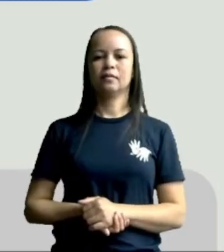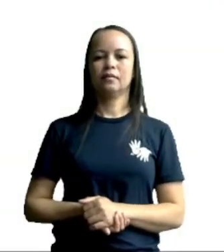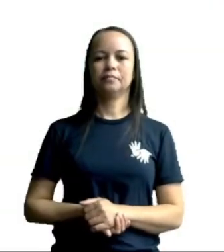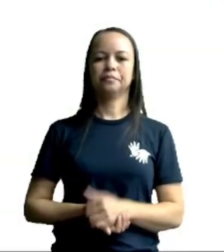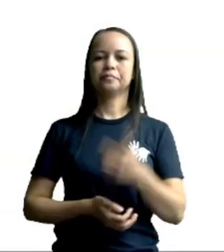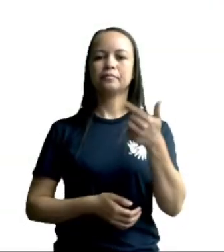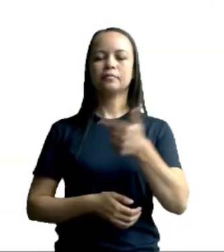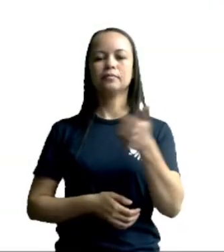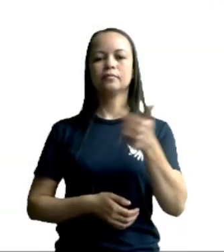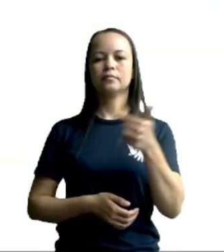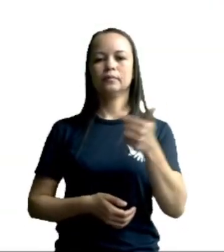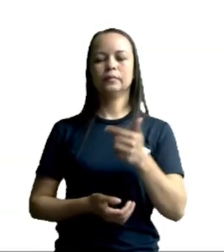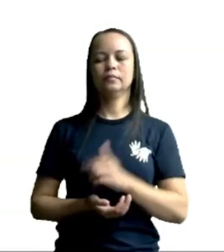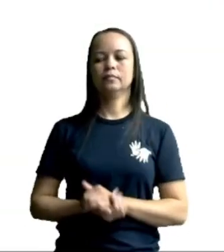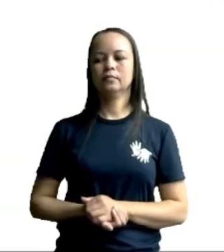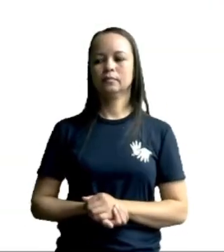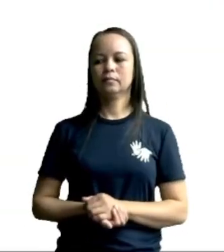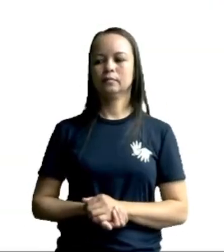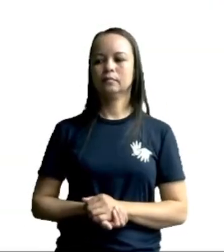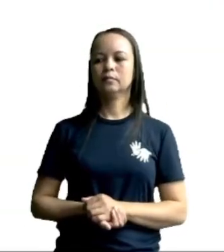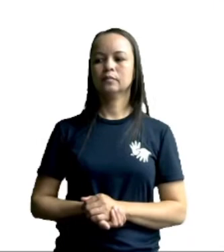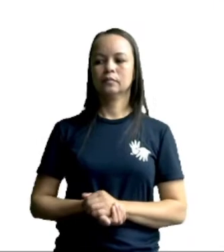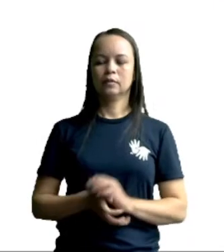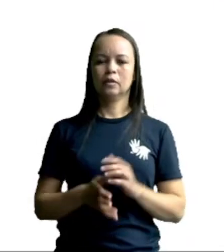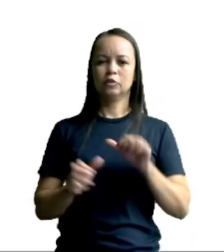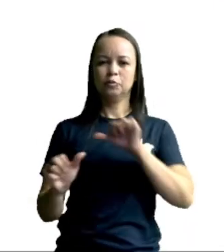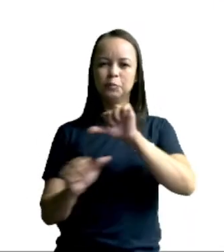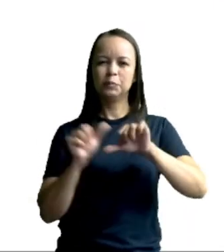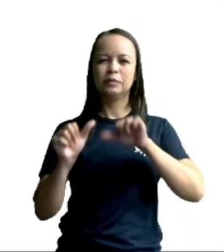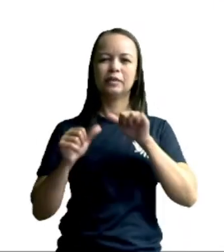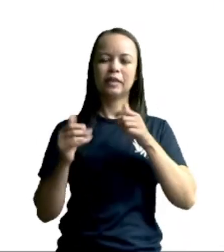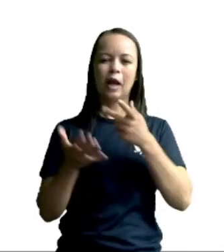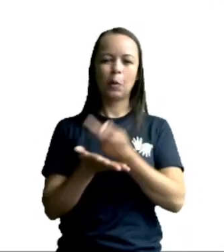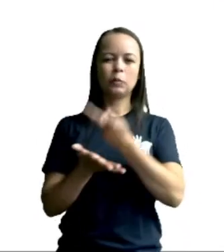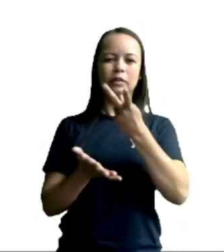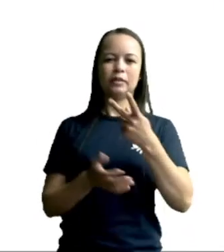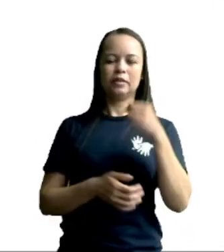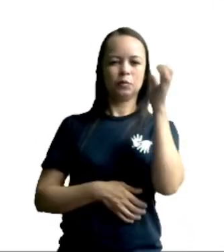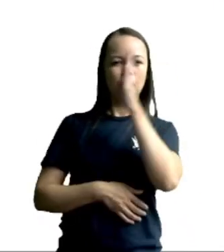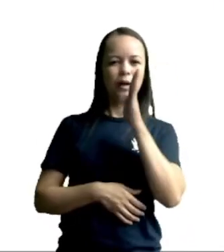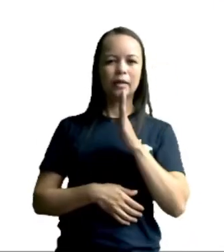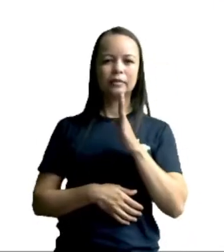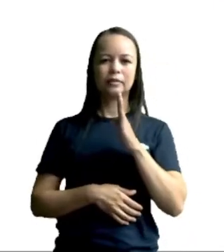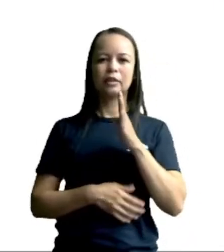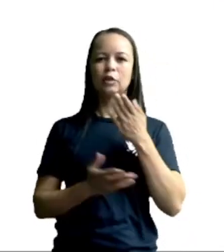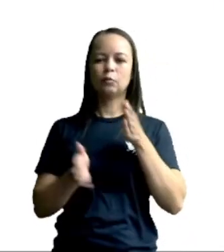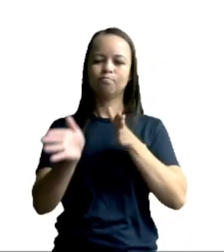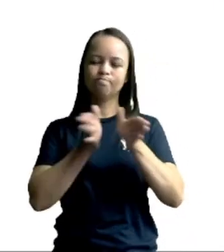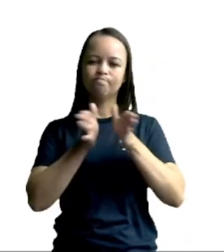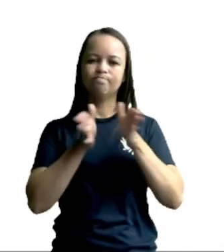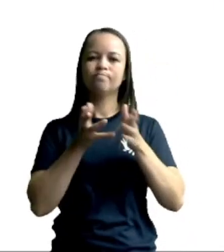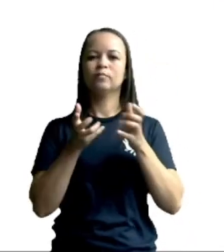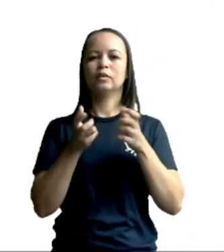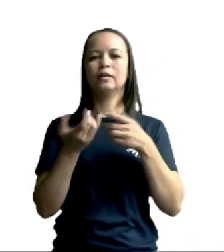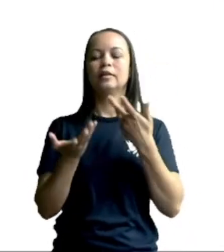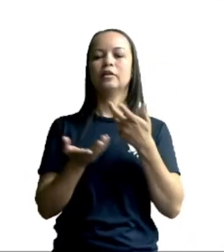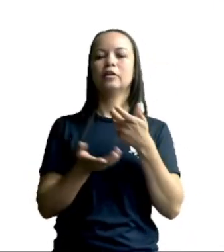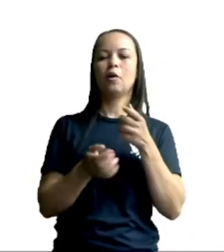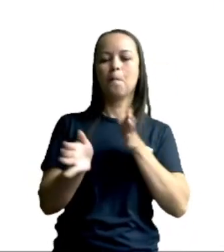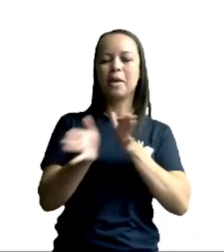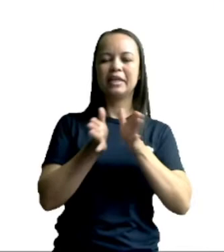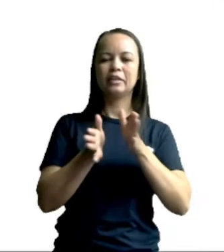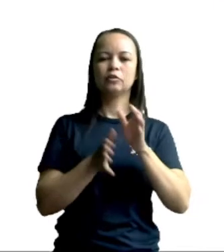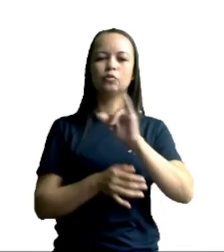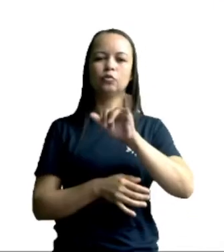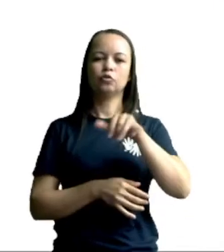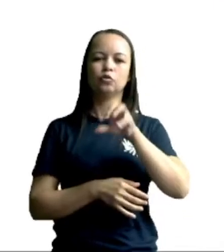próxima? Quais mudanças aconteceram no Brasil nesse período que ficou conhecido como período joanino?